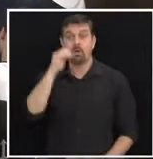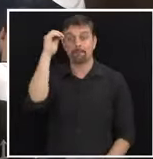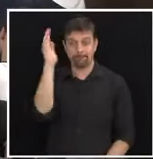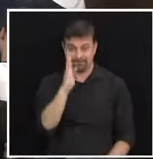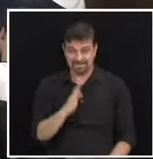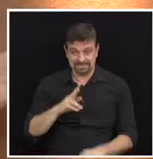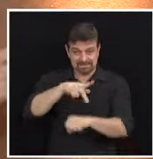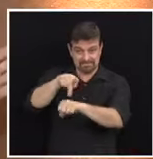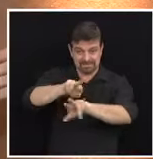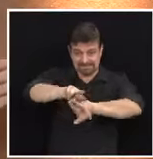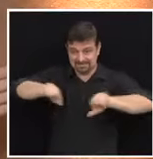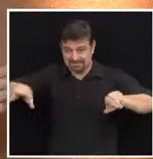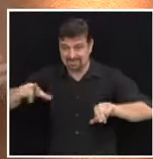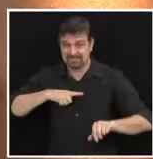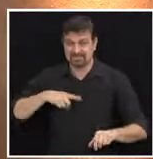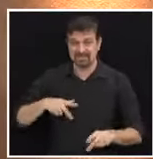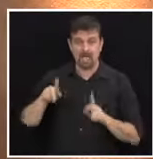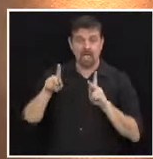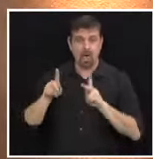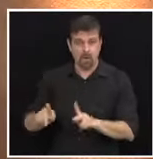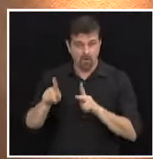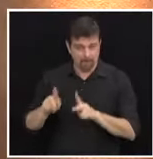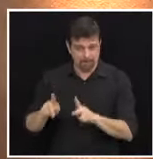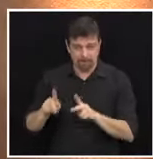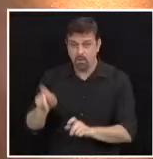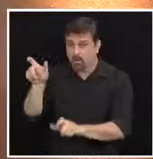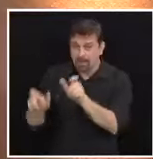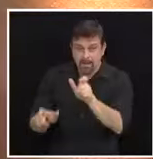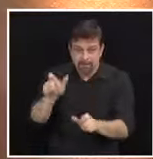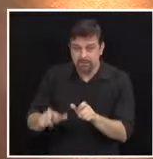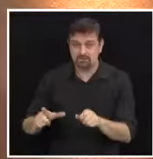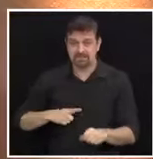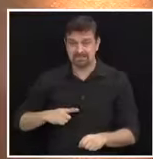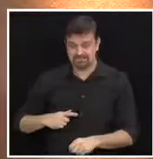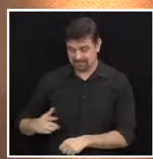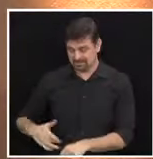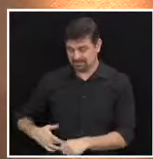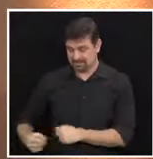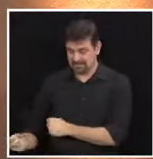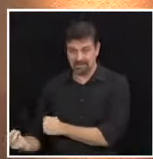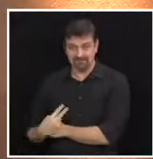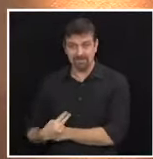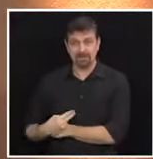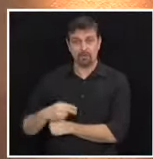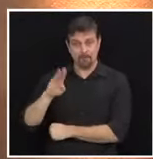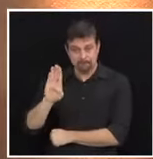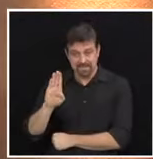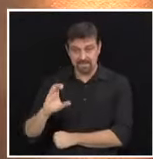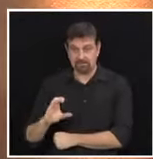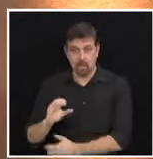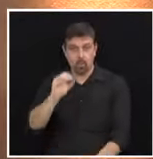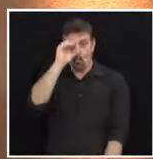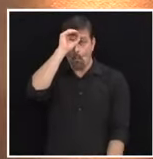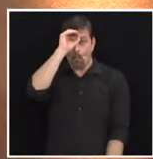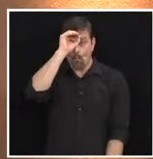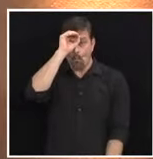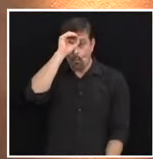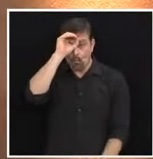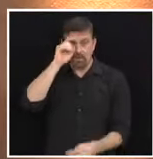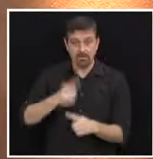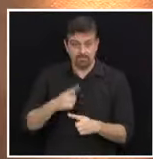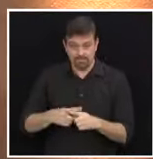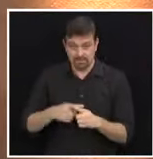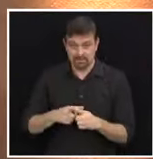outros países acumulam uma população muito grande que tem o vírus da hepatite C e B e não sabem. Por quê? Porque embora